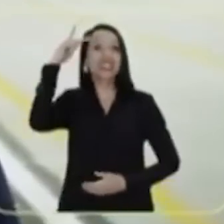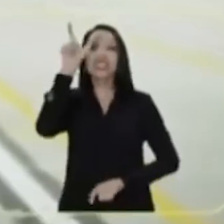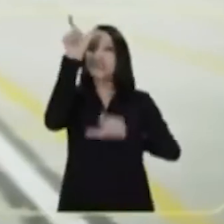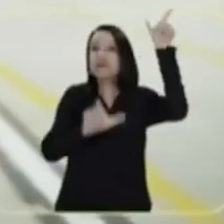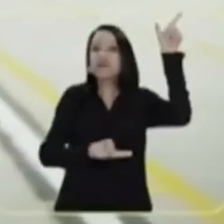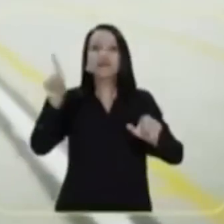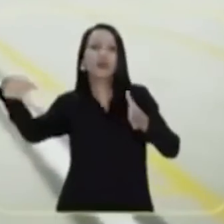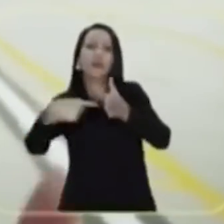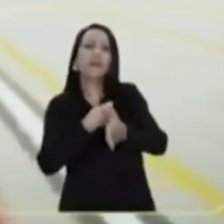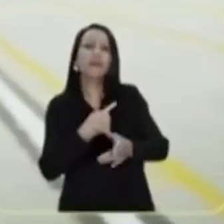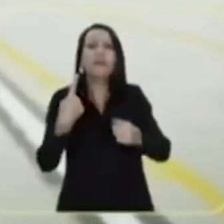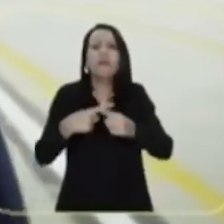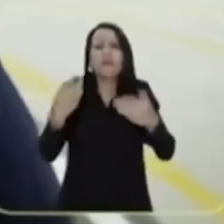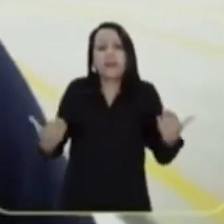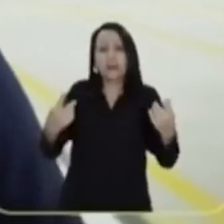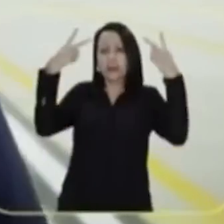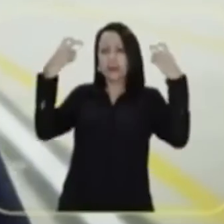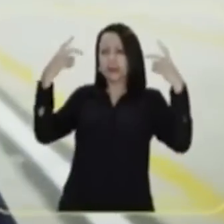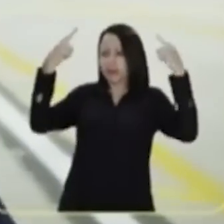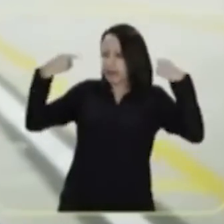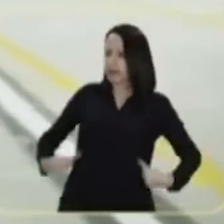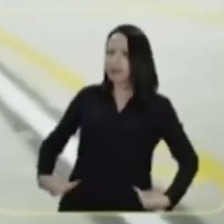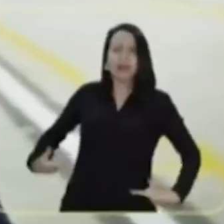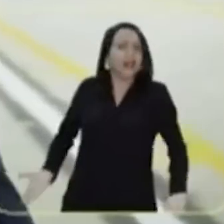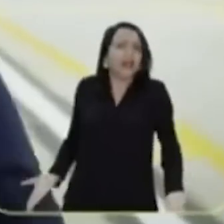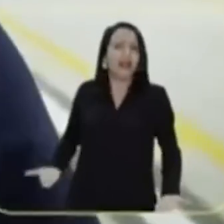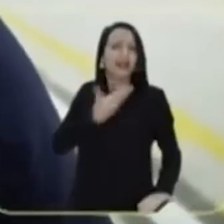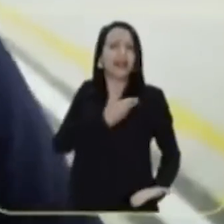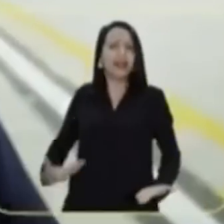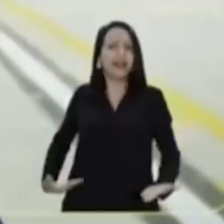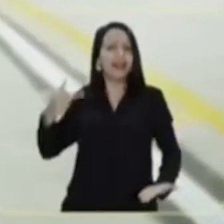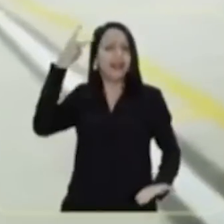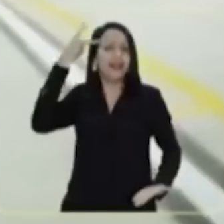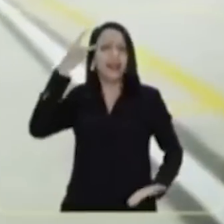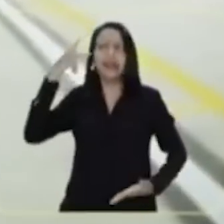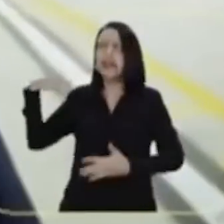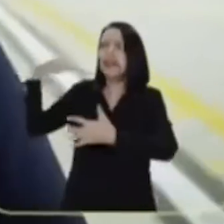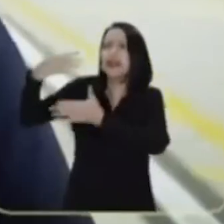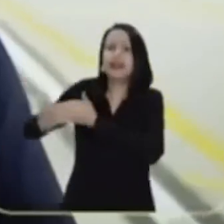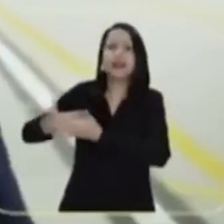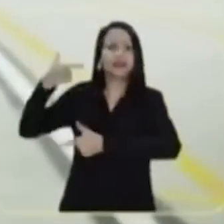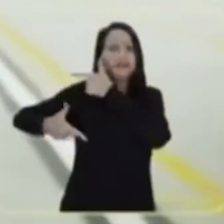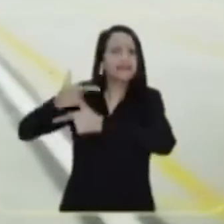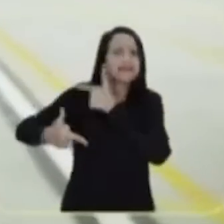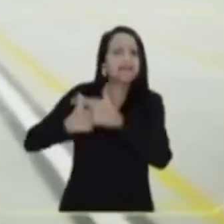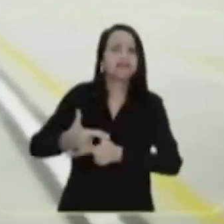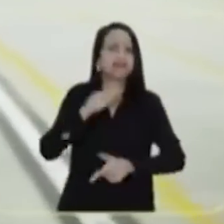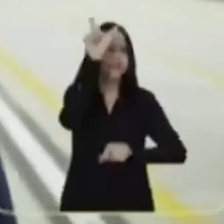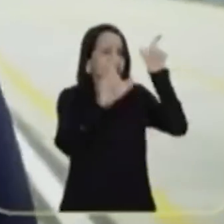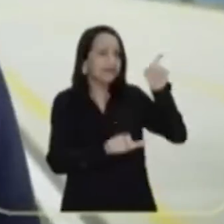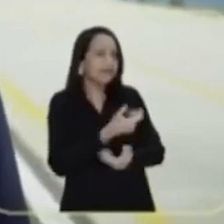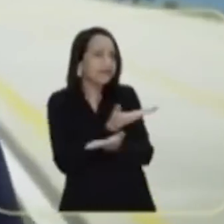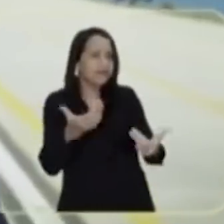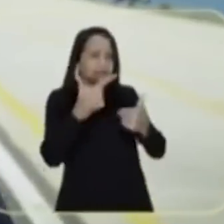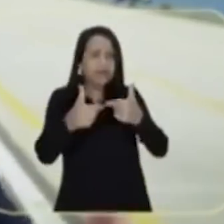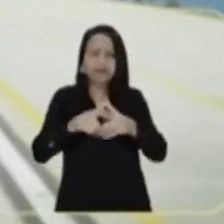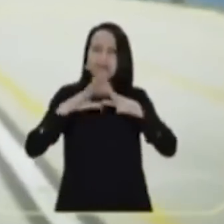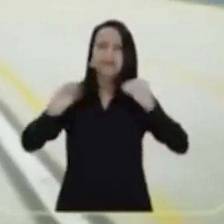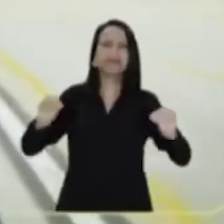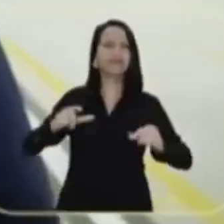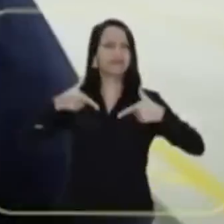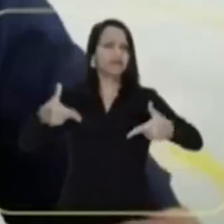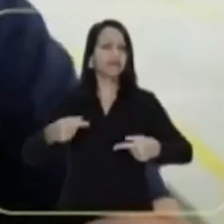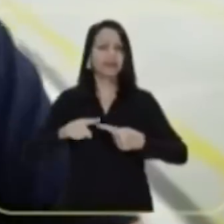As pessoas me perguntam por que eu quero ser governador de São Paulo. A vida toda trabalhei para entender e resolver o problema das pessoas.